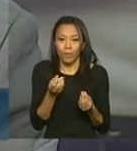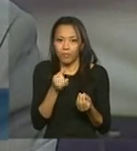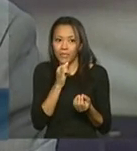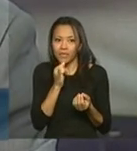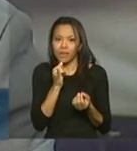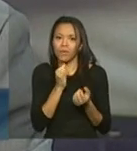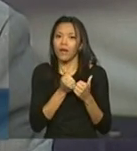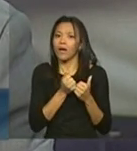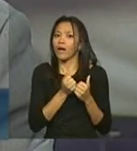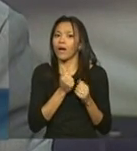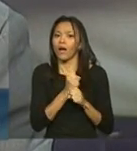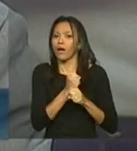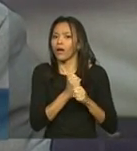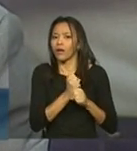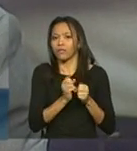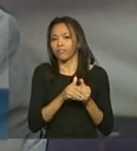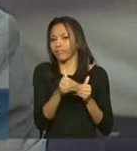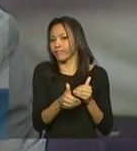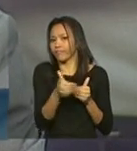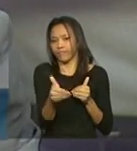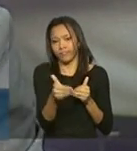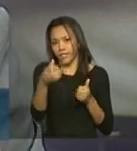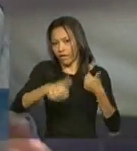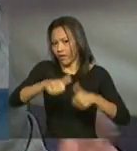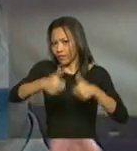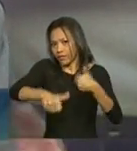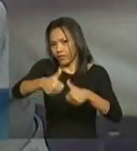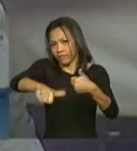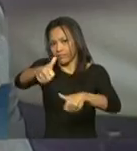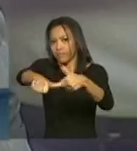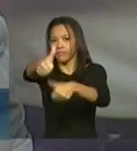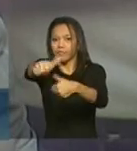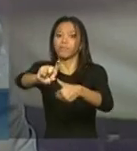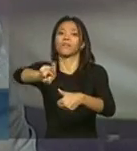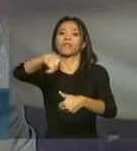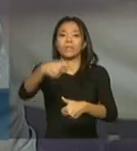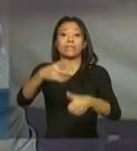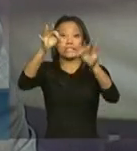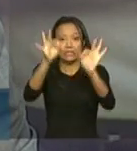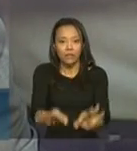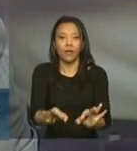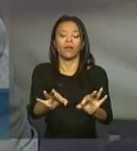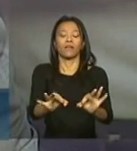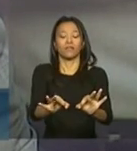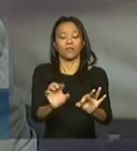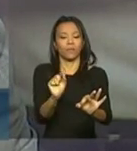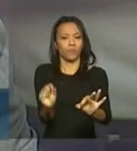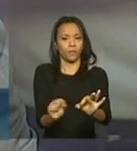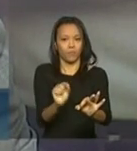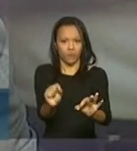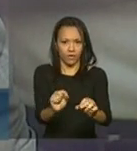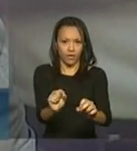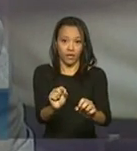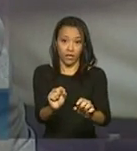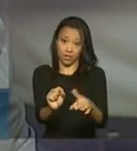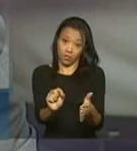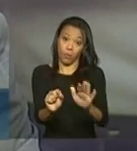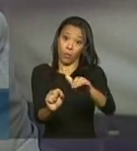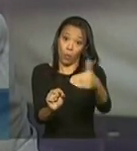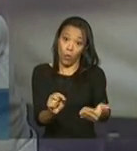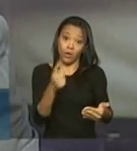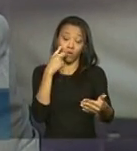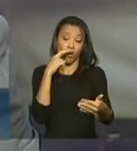pegar longos períodos de avaliação para poder fazer, de fato, uma tendência. Agora, quando a gente